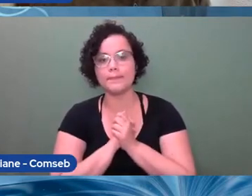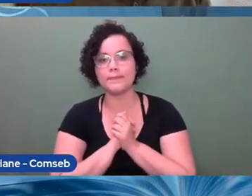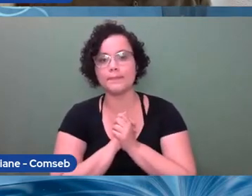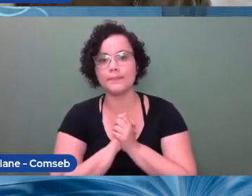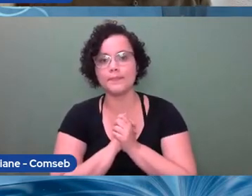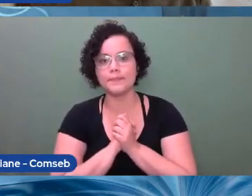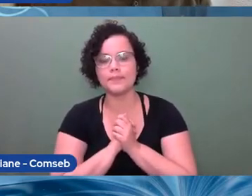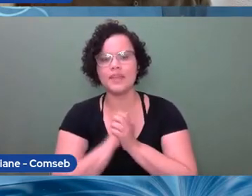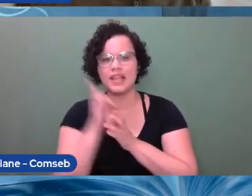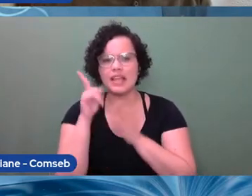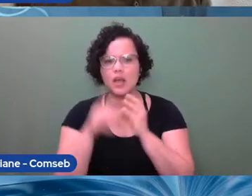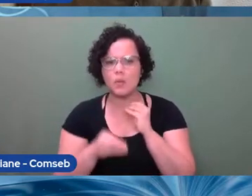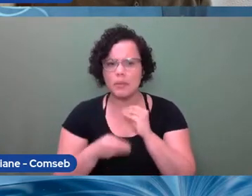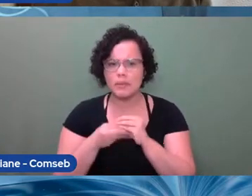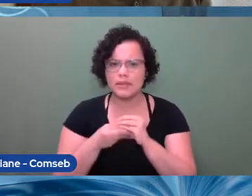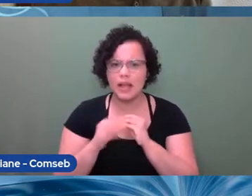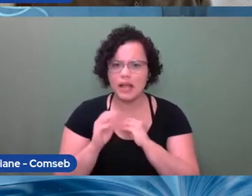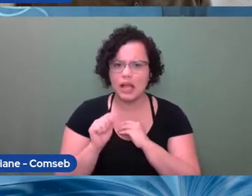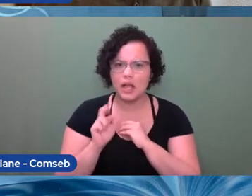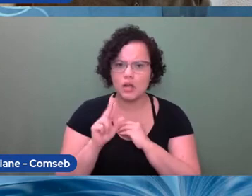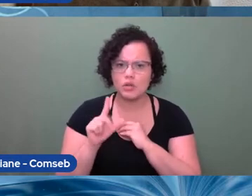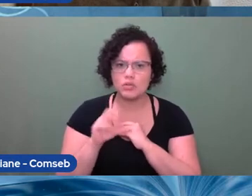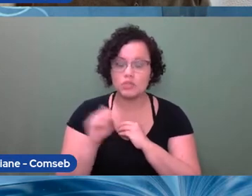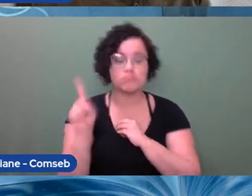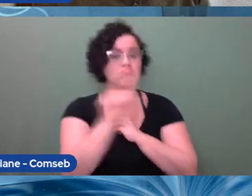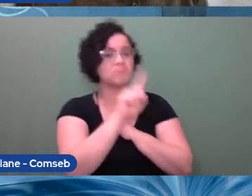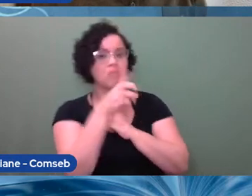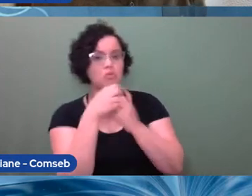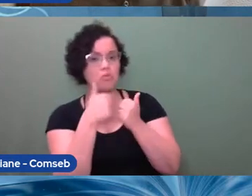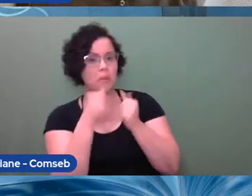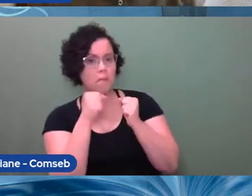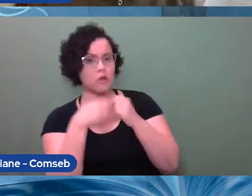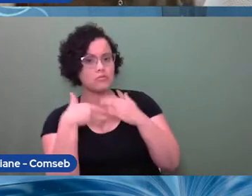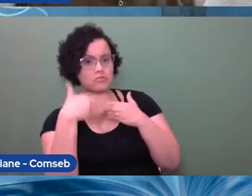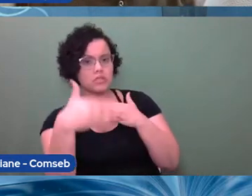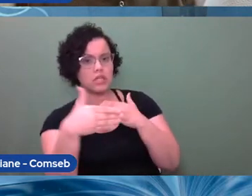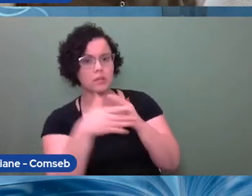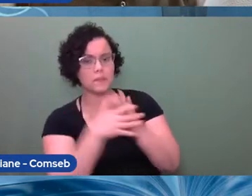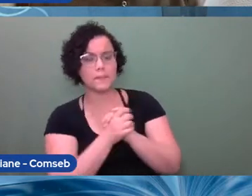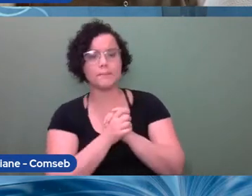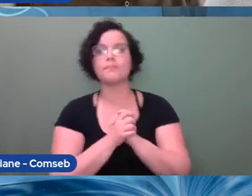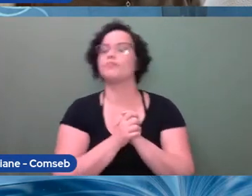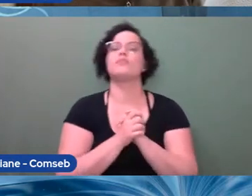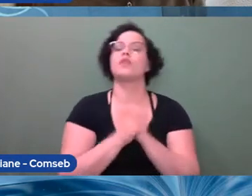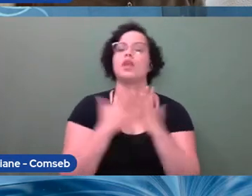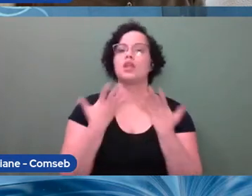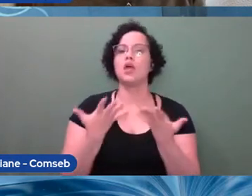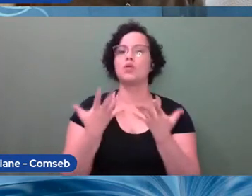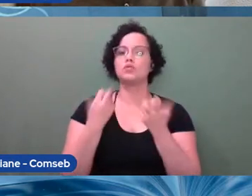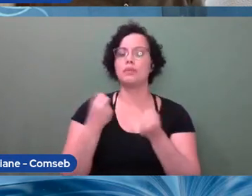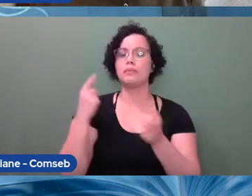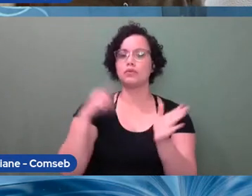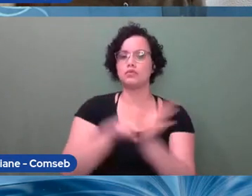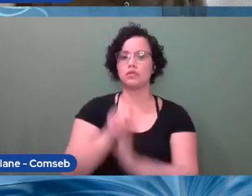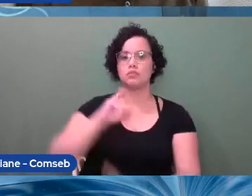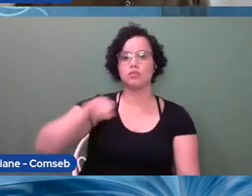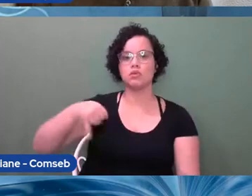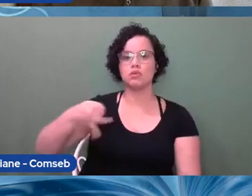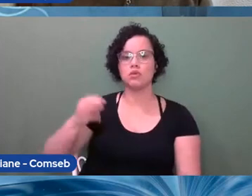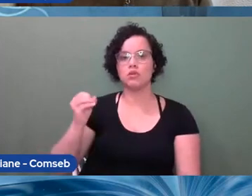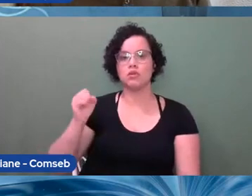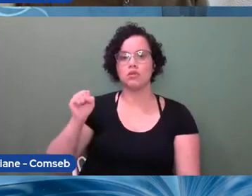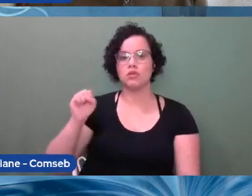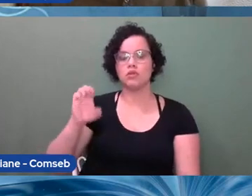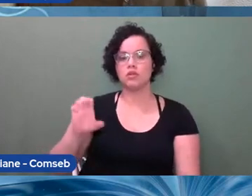Quer complementar alguma coisa, Carlos? Não, tudo bem, tranquilo, pode seguir. Então, a gente vai perguntar para o José Alberto agora sobre a questão da